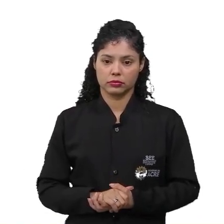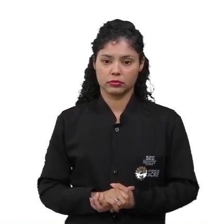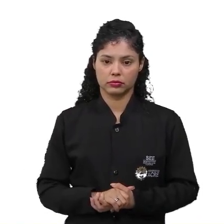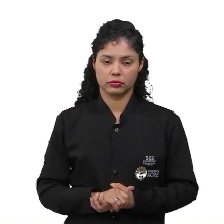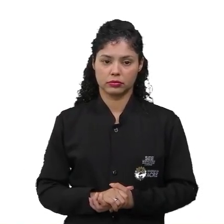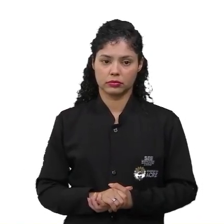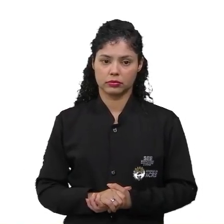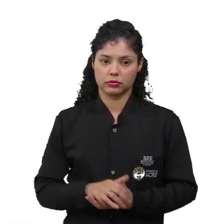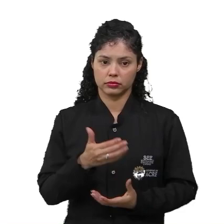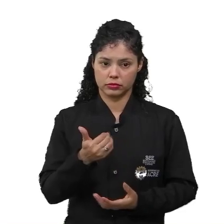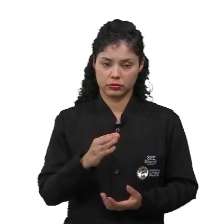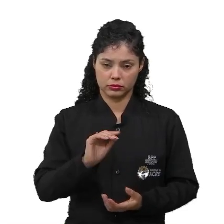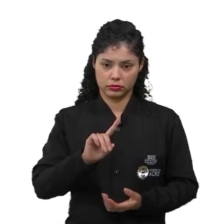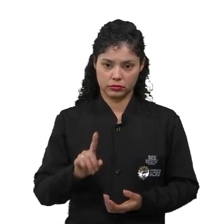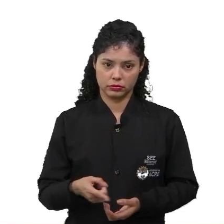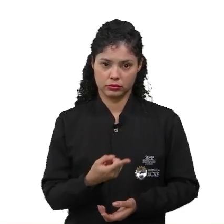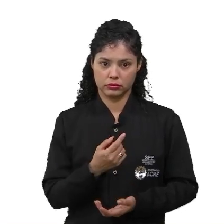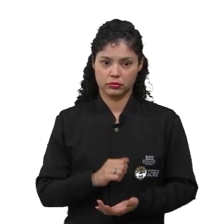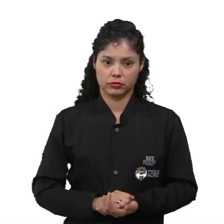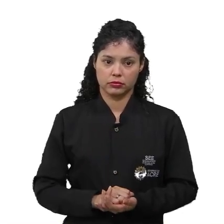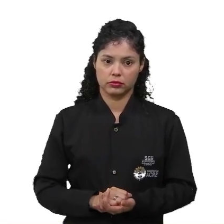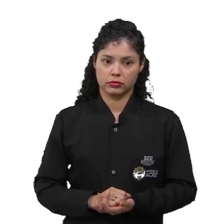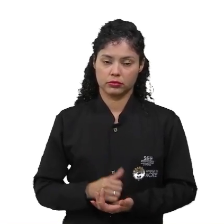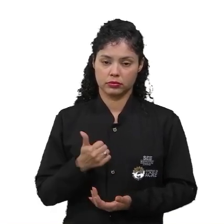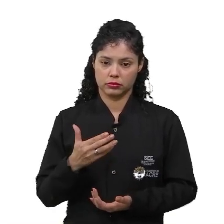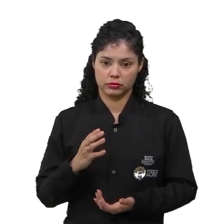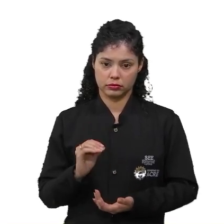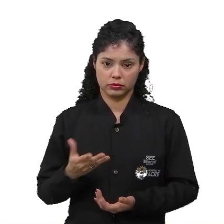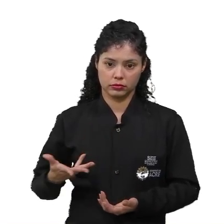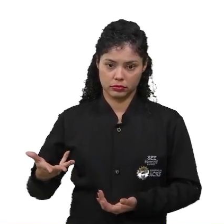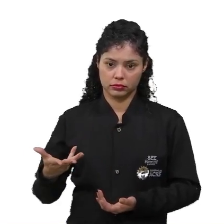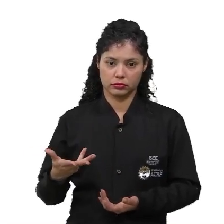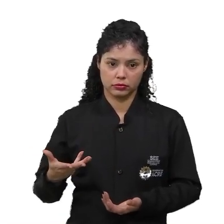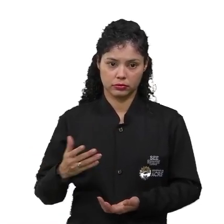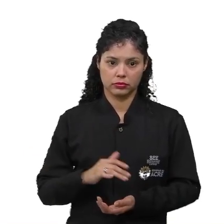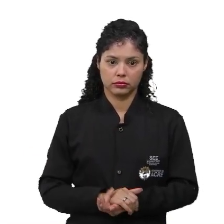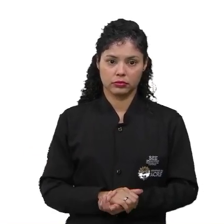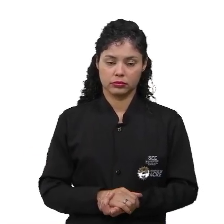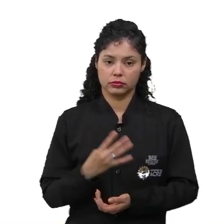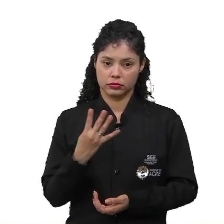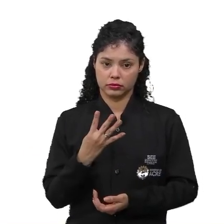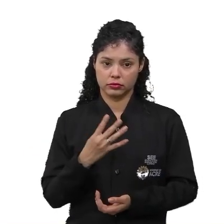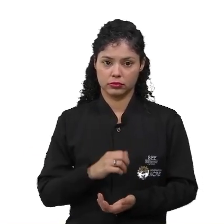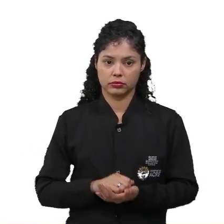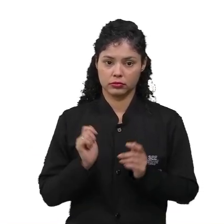Log de 10.000 na base 10 é 4.